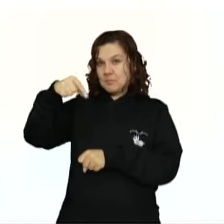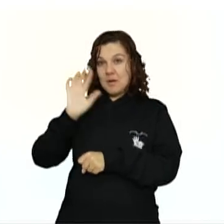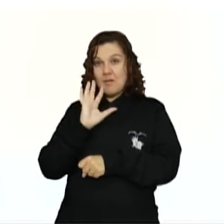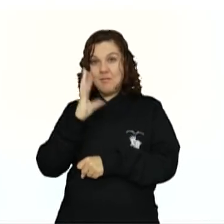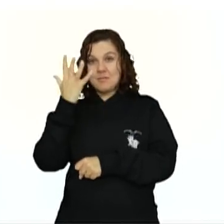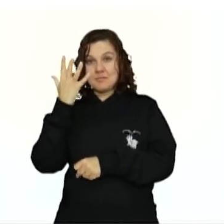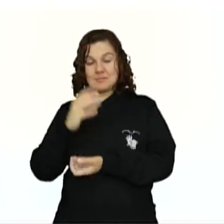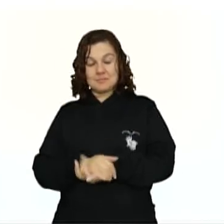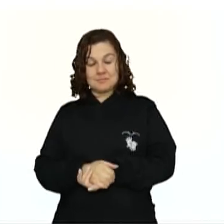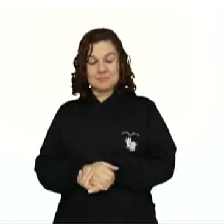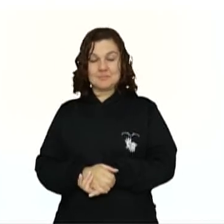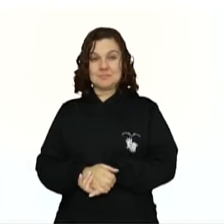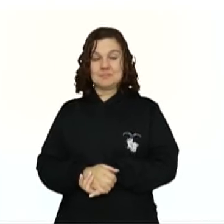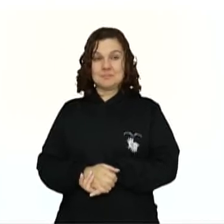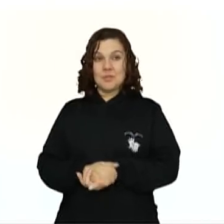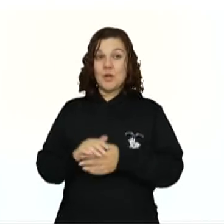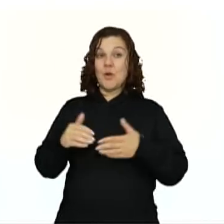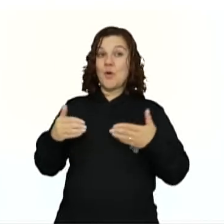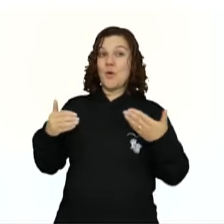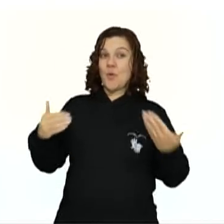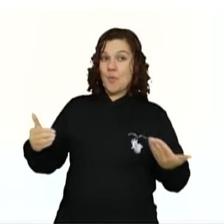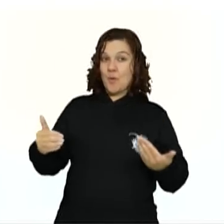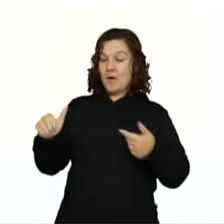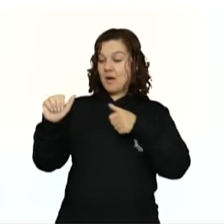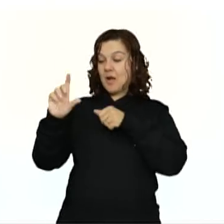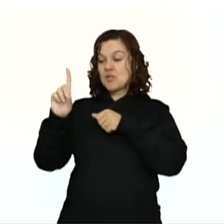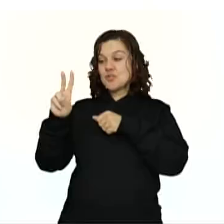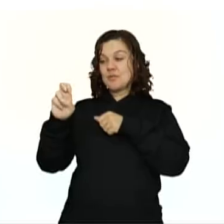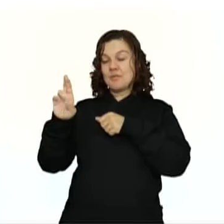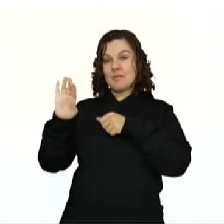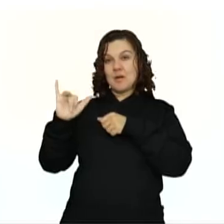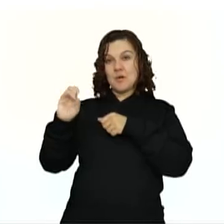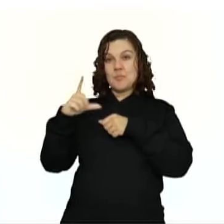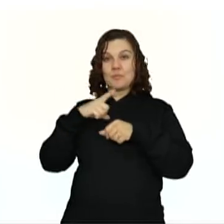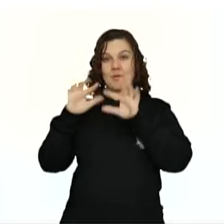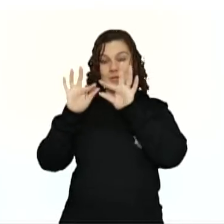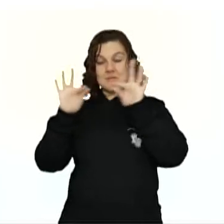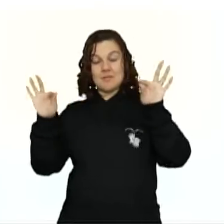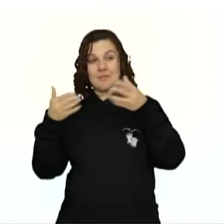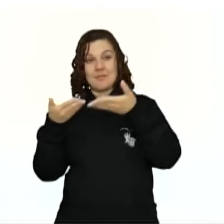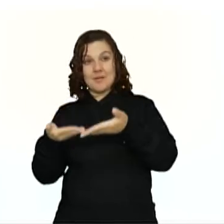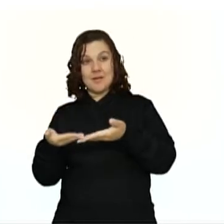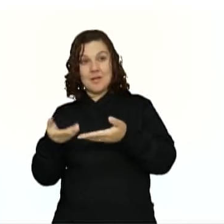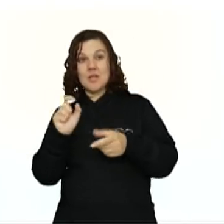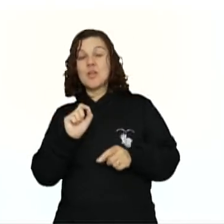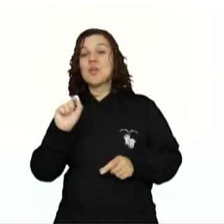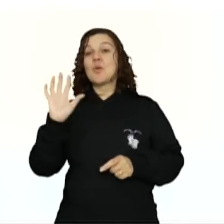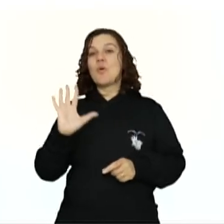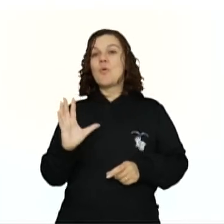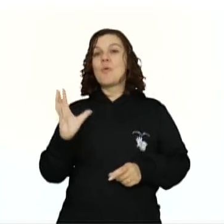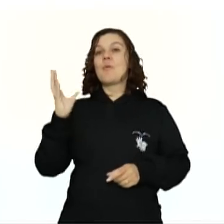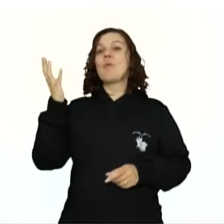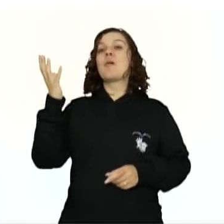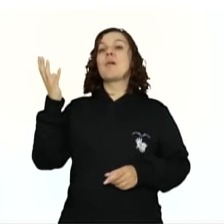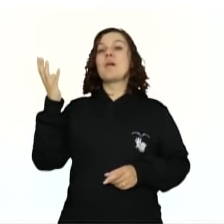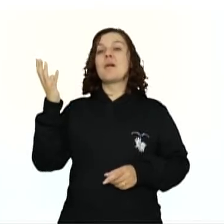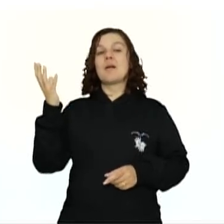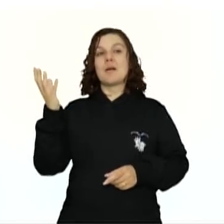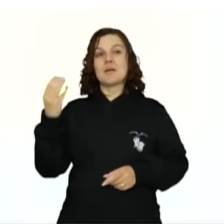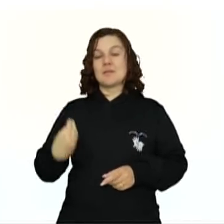agir. Qual é o advérbio que aparece nessa frase? E que